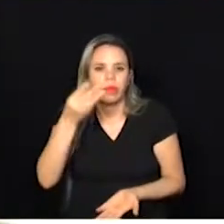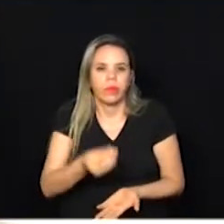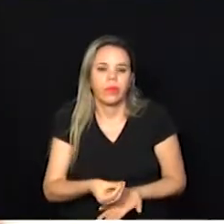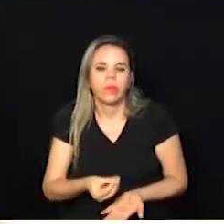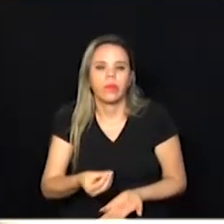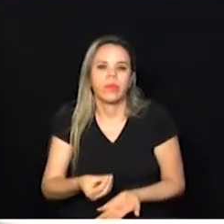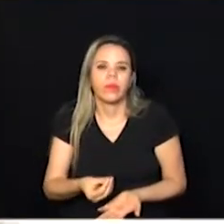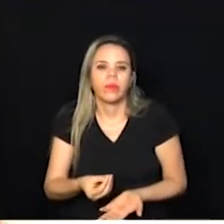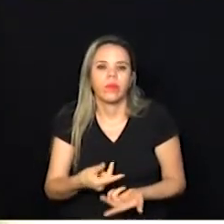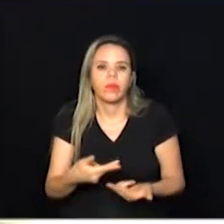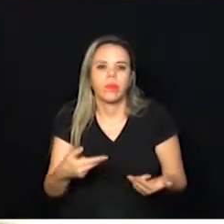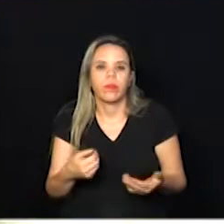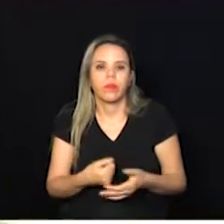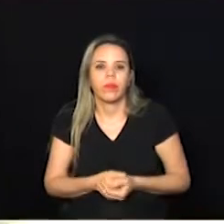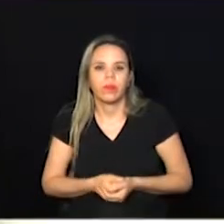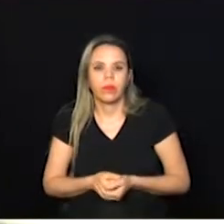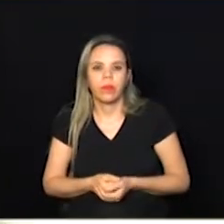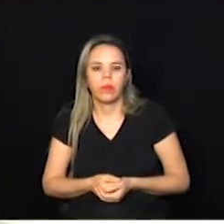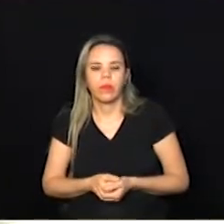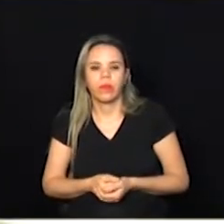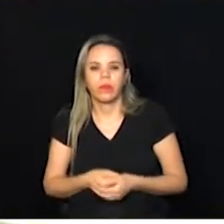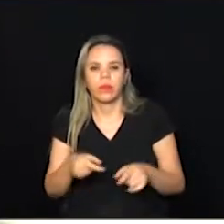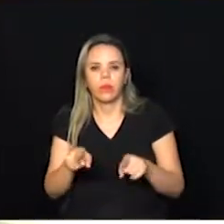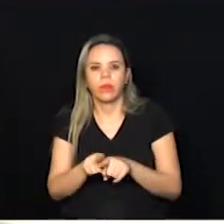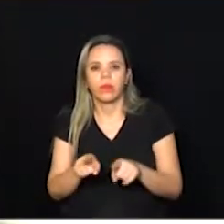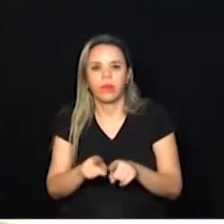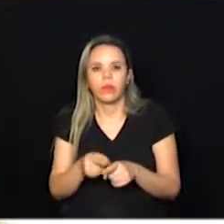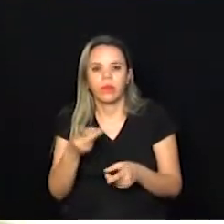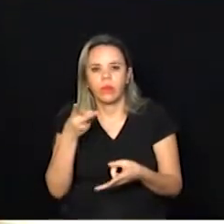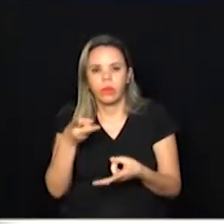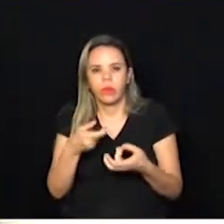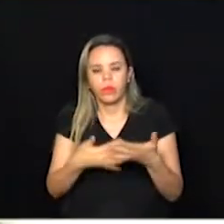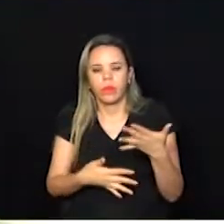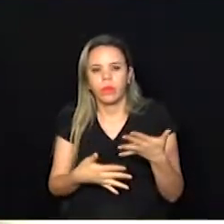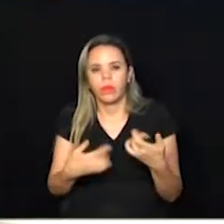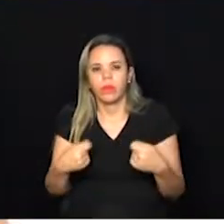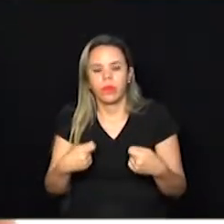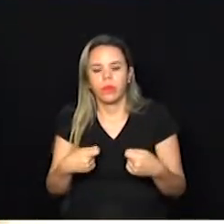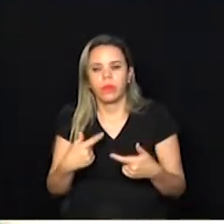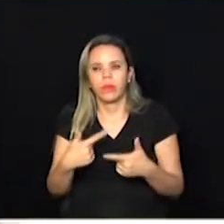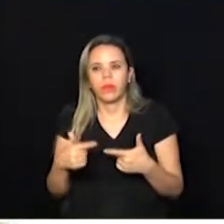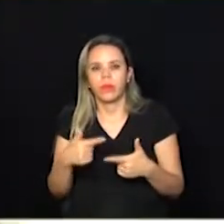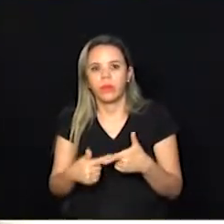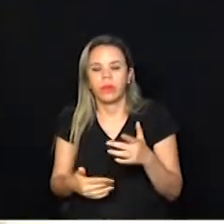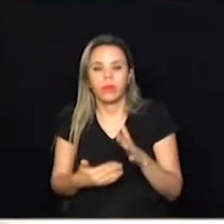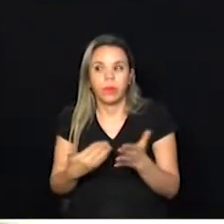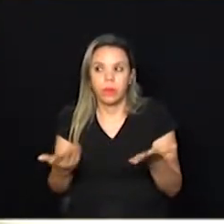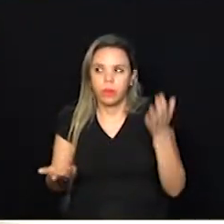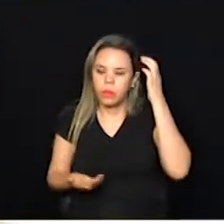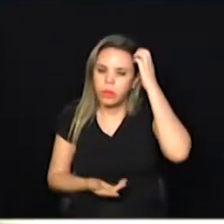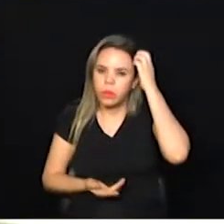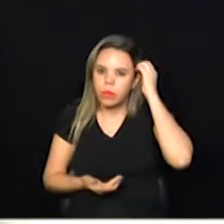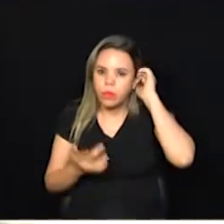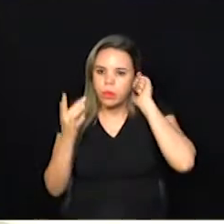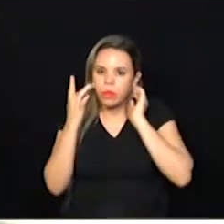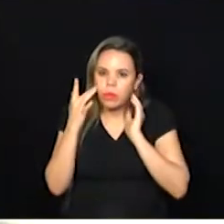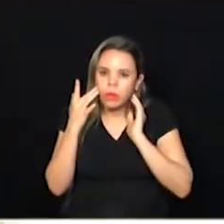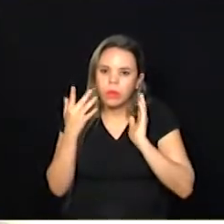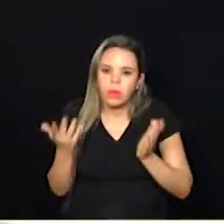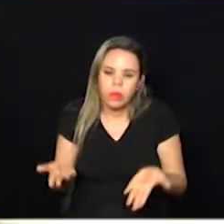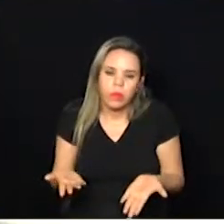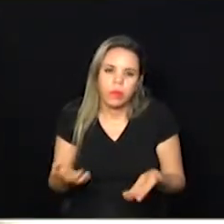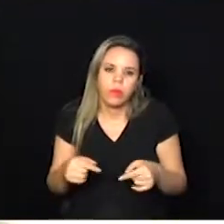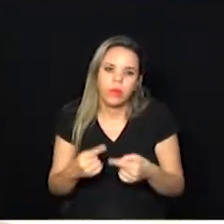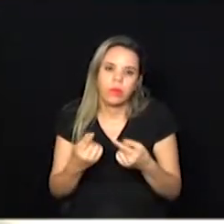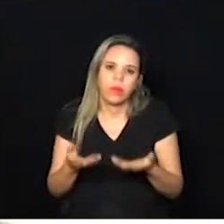a situação, e também para a gente ver quais são as demandas, quais são os buracos, enfim. Acho que nosso